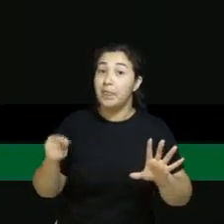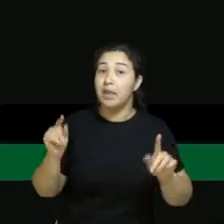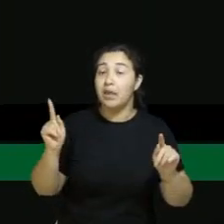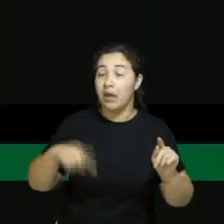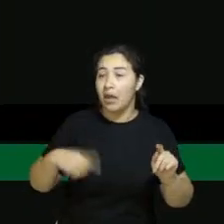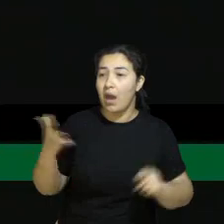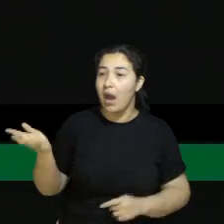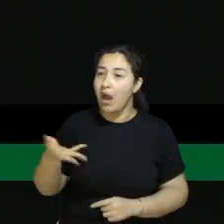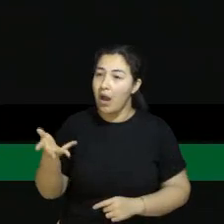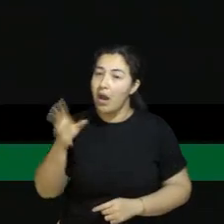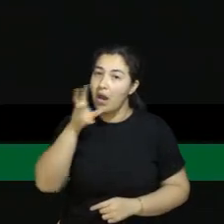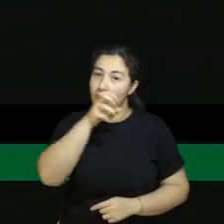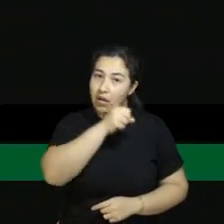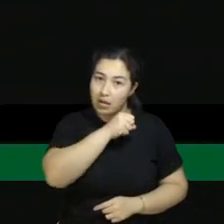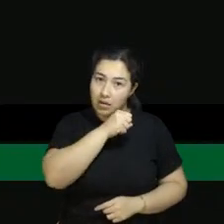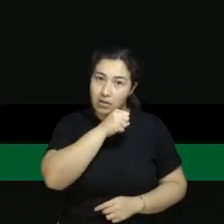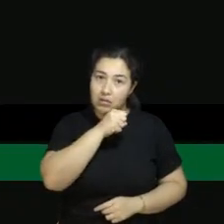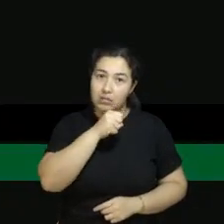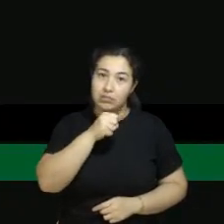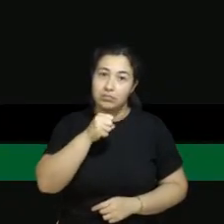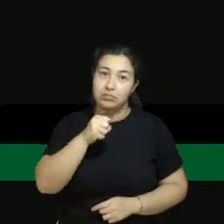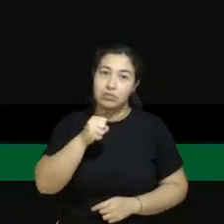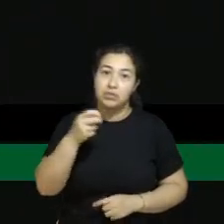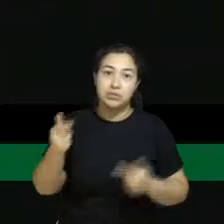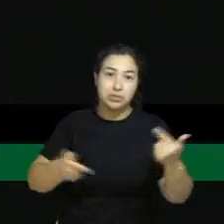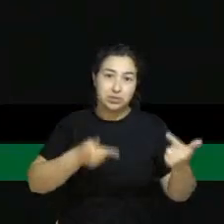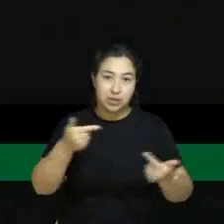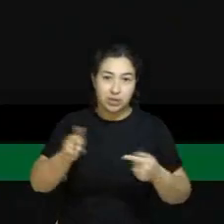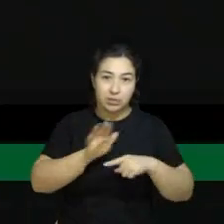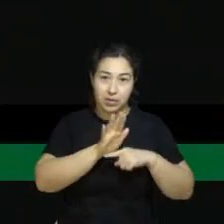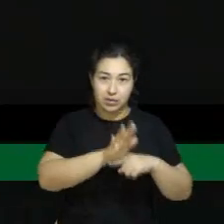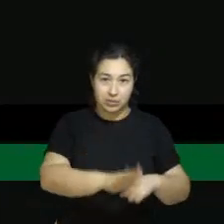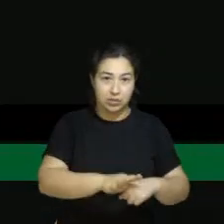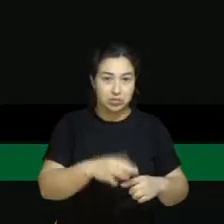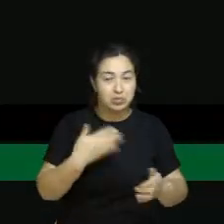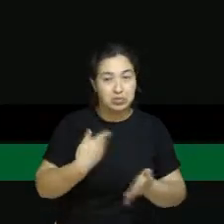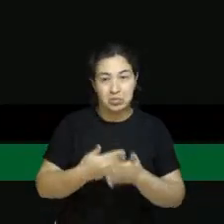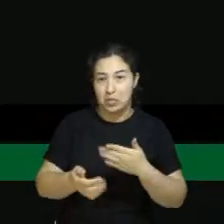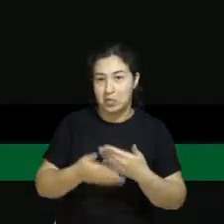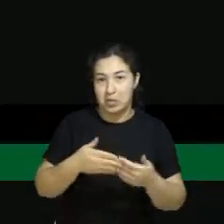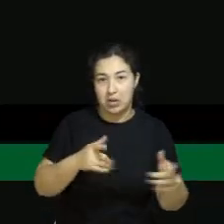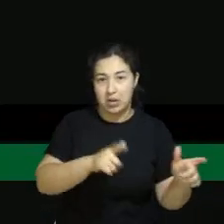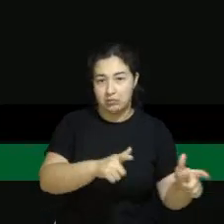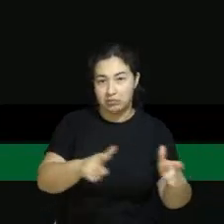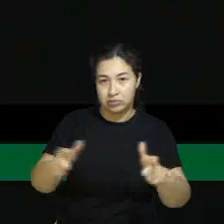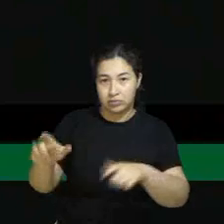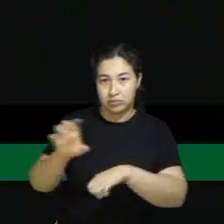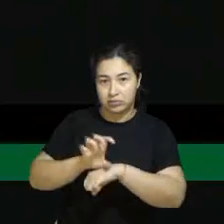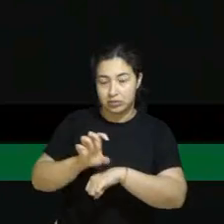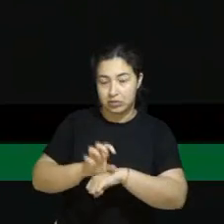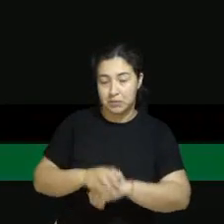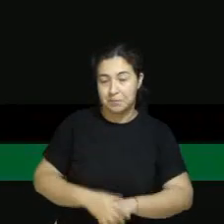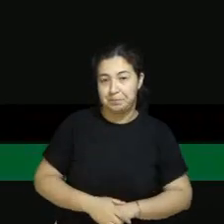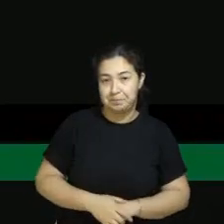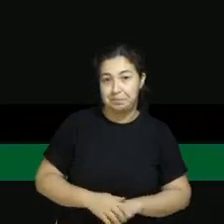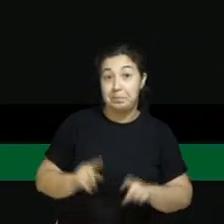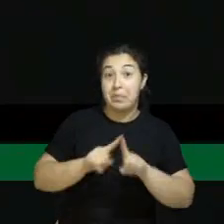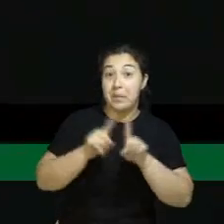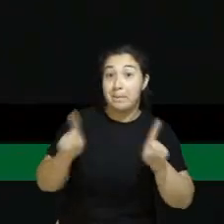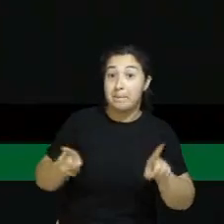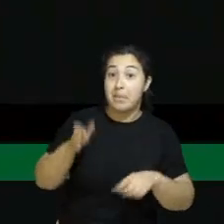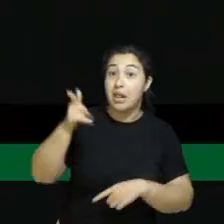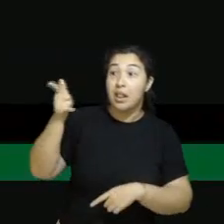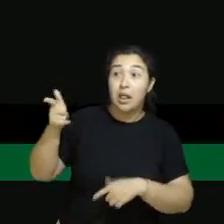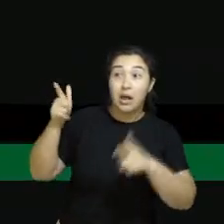célere de prestação desse serviço em qualquer região do Estado. Mas lá, obviamente, nós já temos isso funcionando